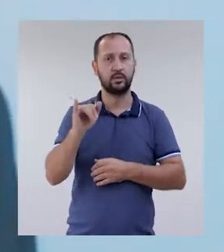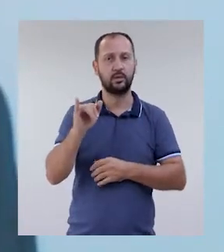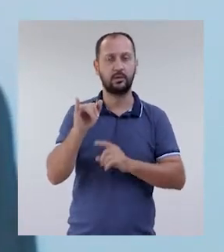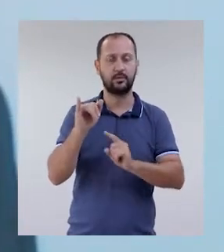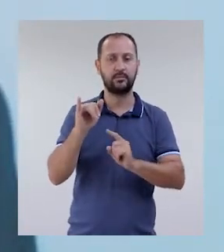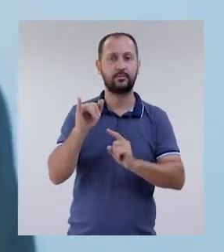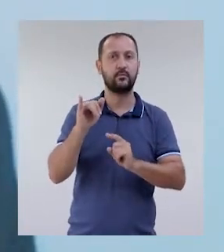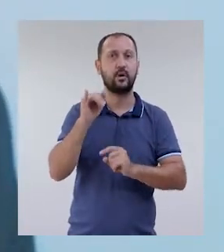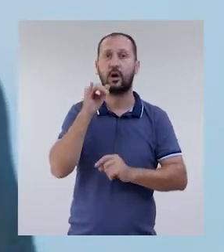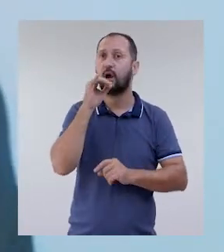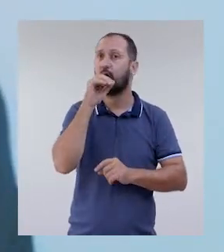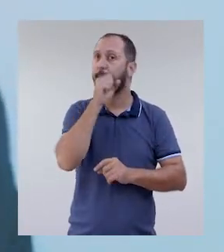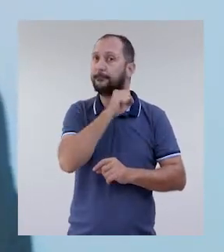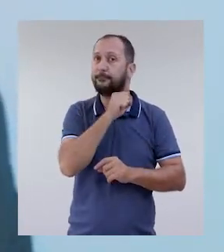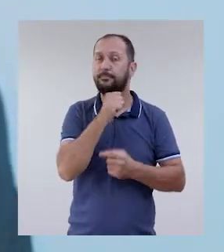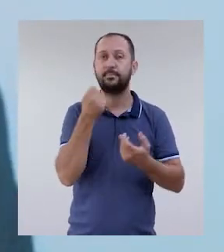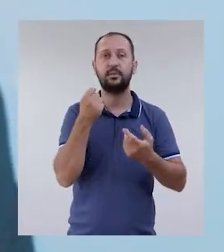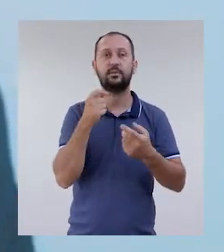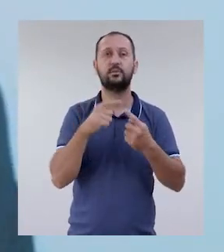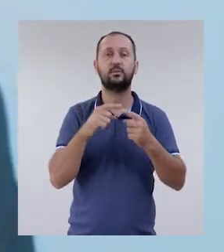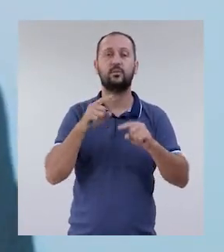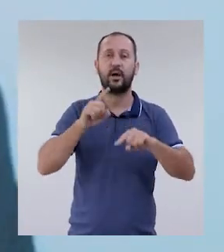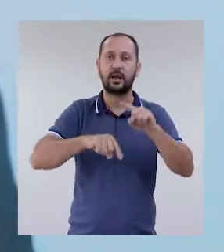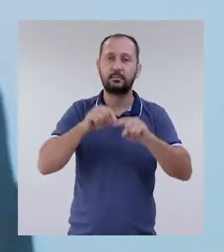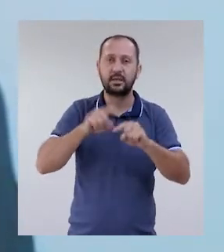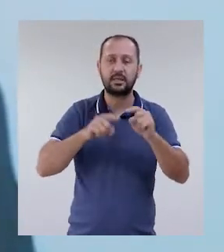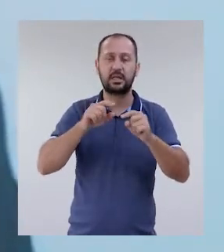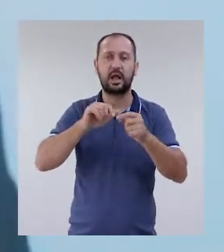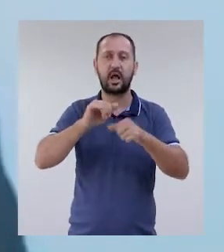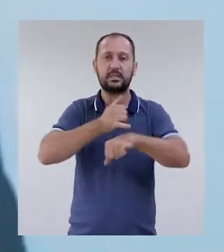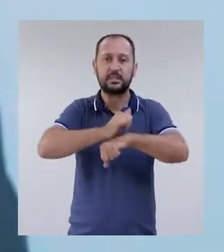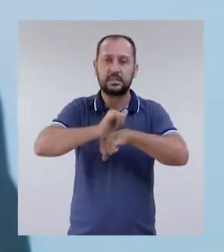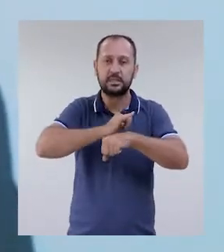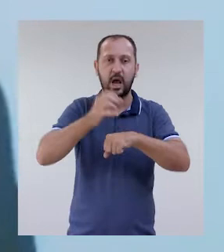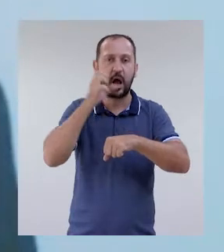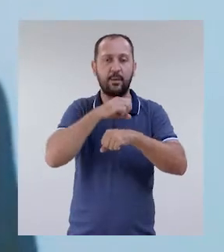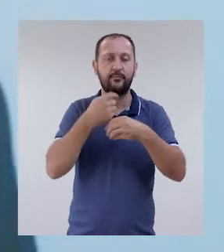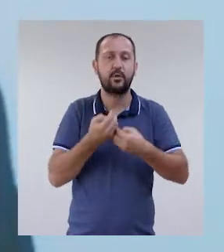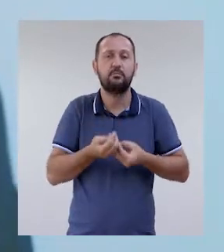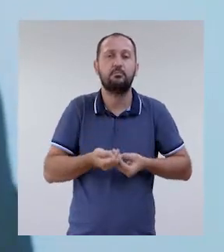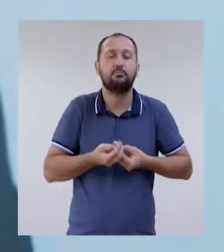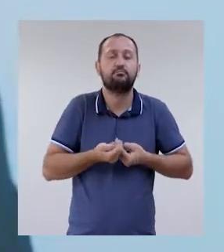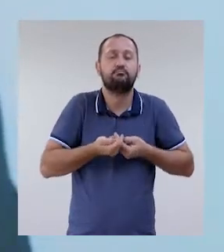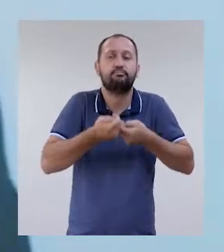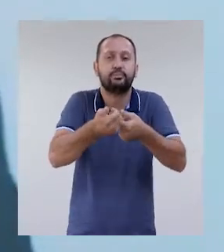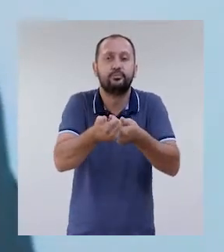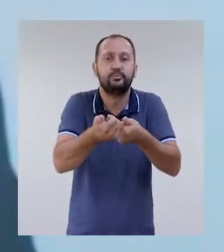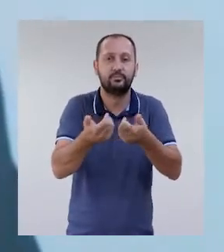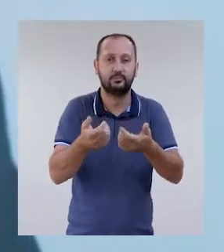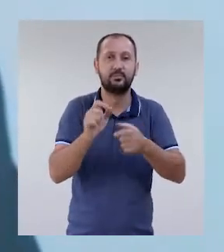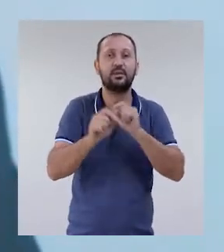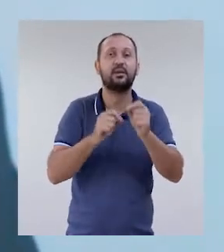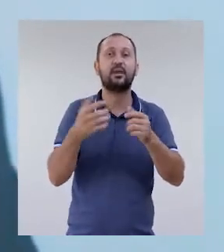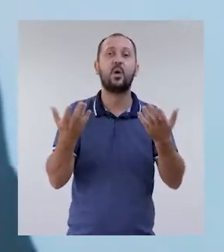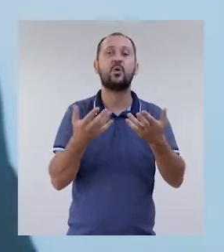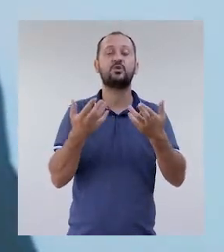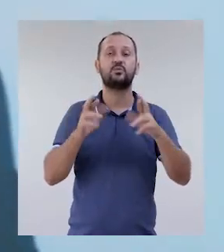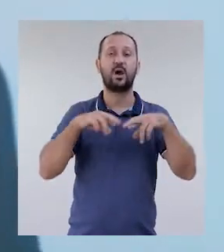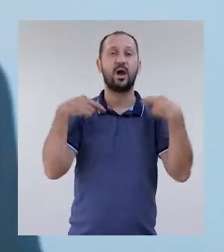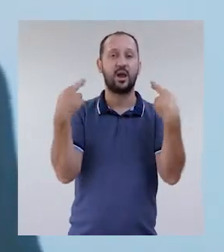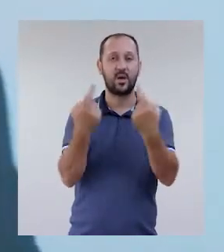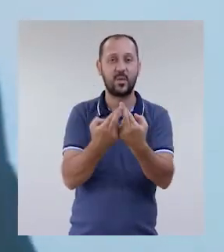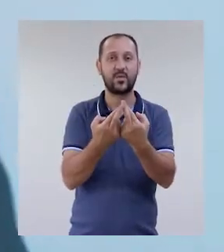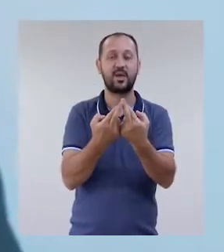ela agiu de forma muito rápida, as ferramentas foram colocadas à disposição, né? E o que é uma